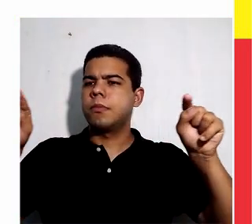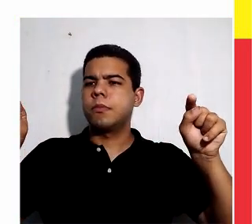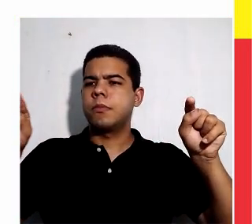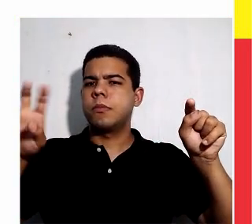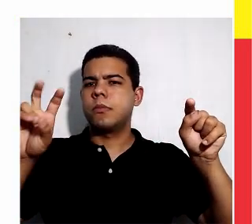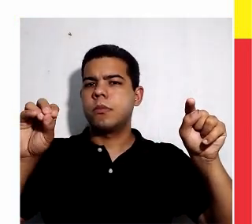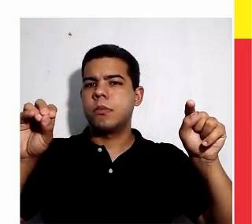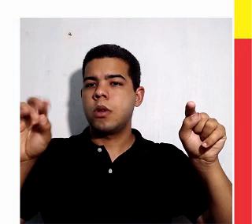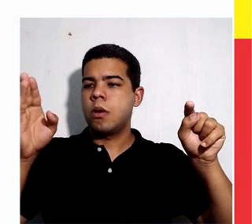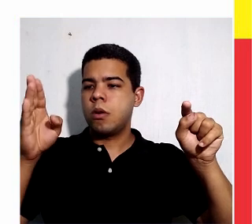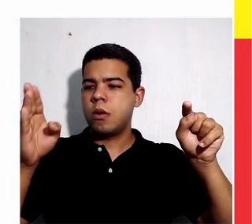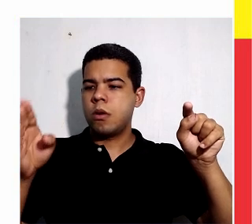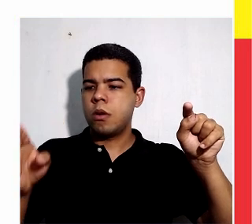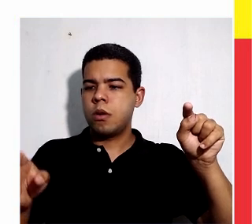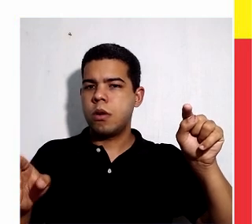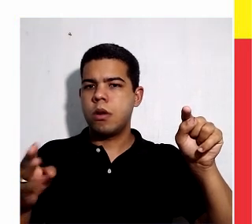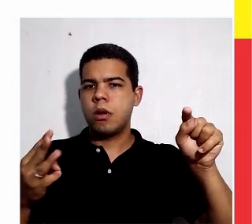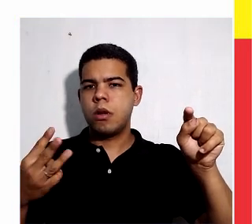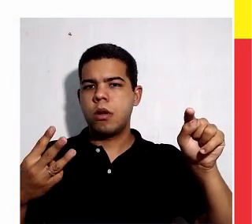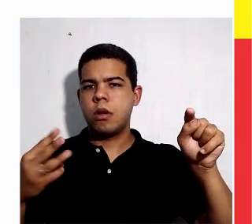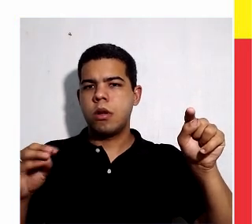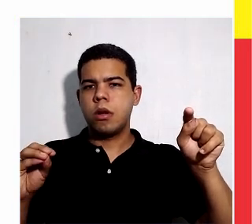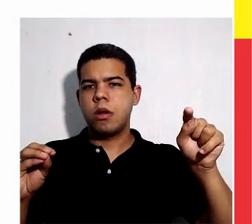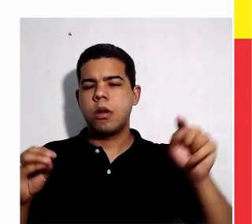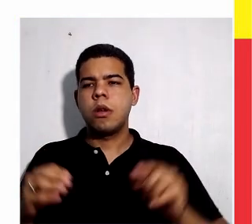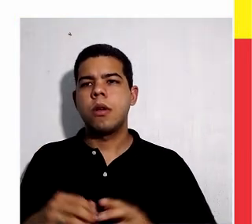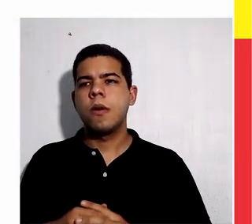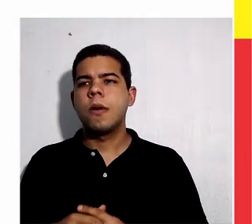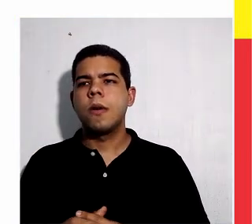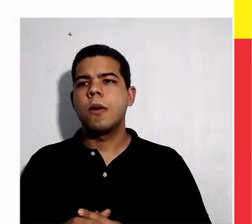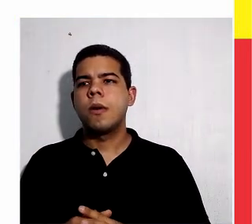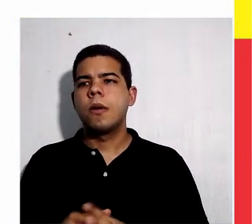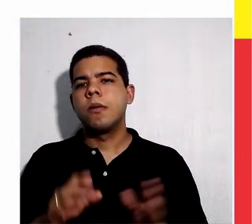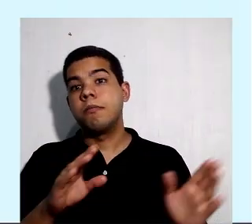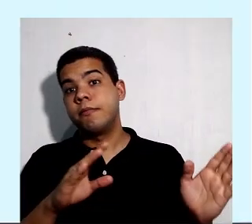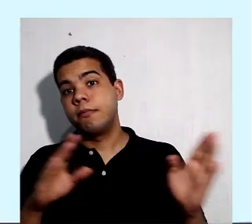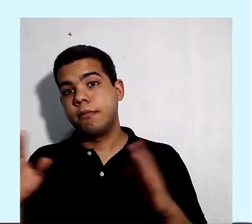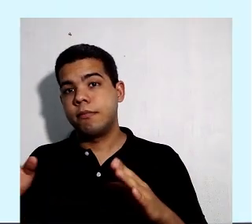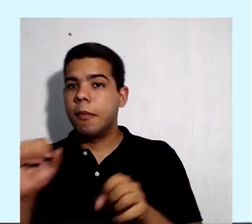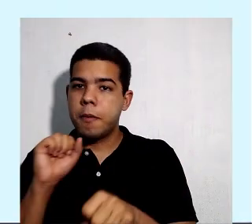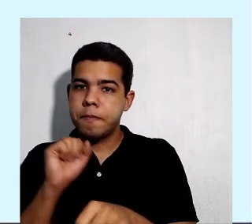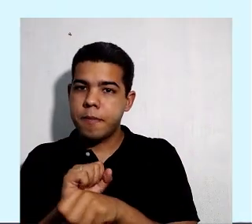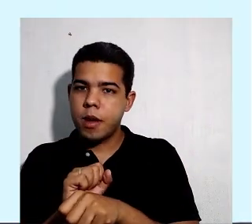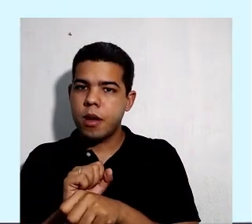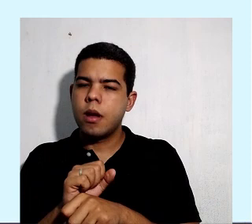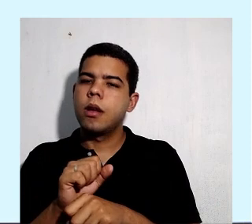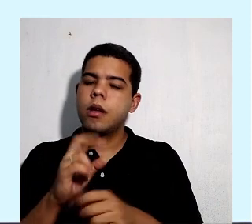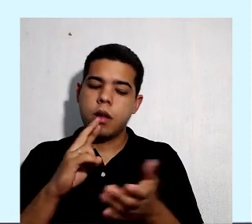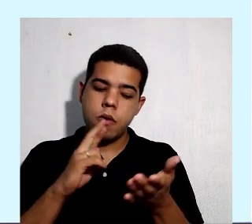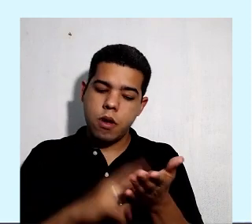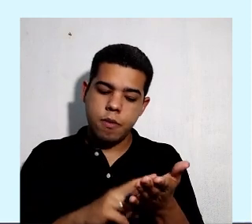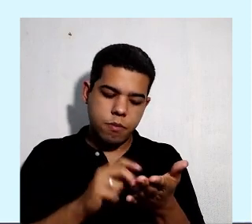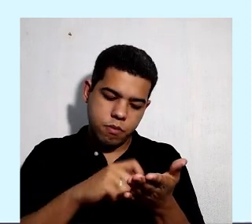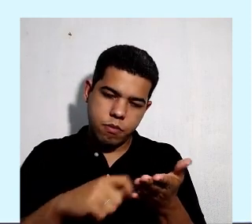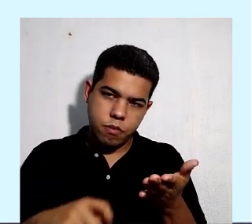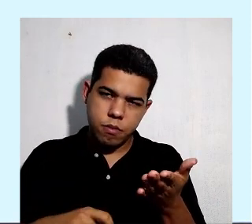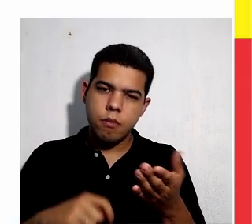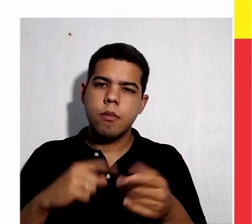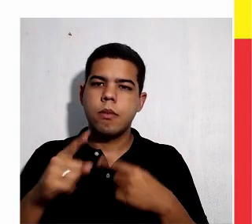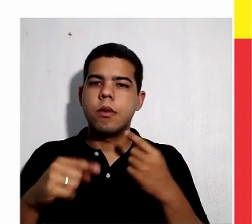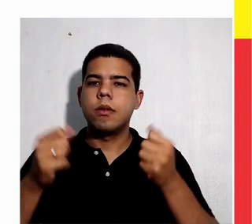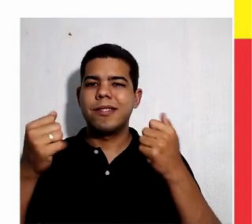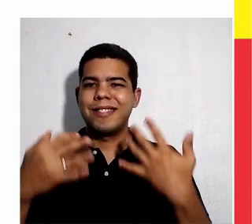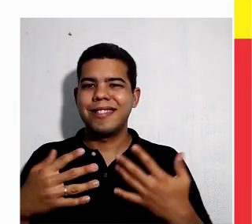comprimento maior e 30 metros de comprimento menor. Simples, né? Então dá pausa aí no vídeo, faz a tua resolução e volta para cá.